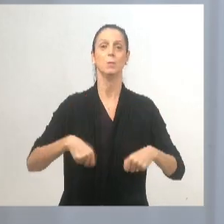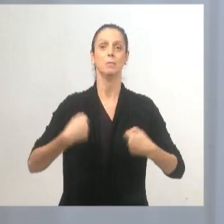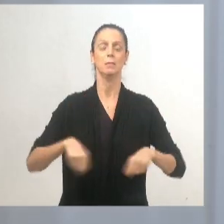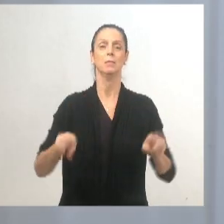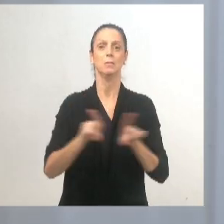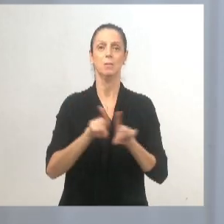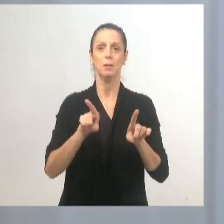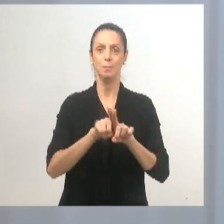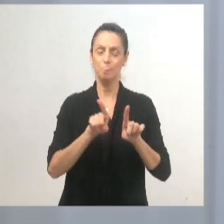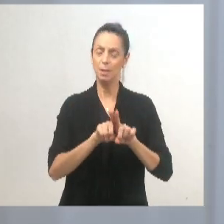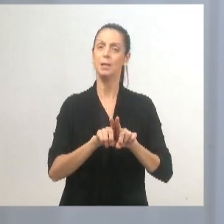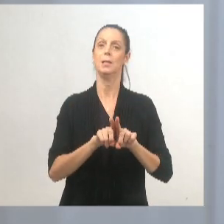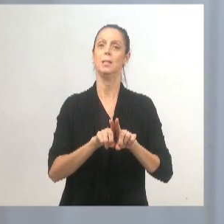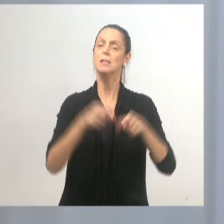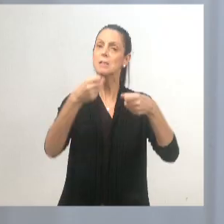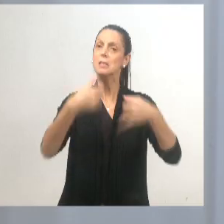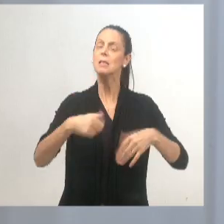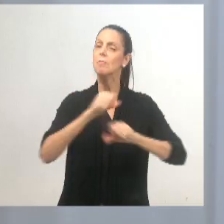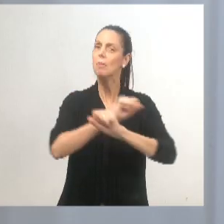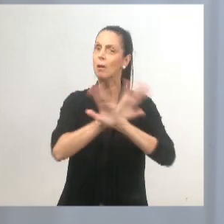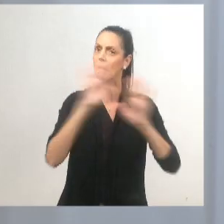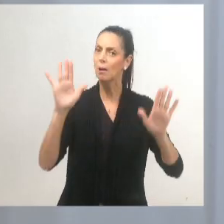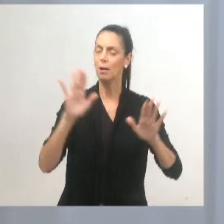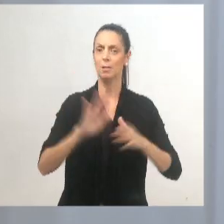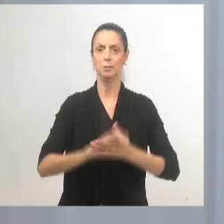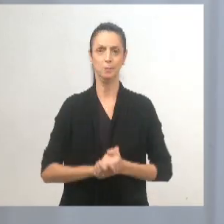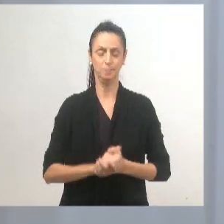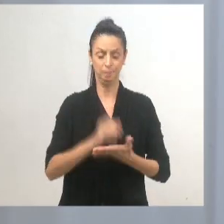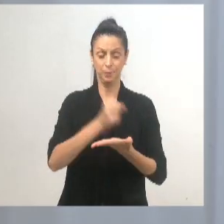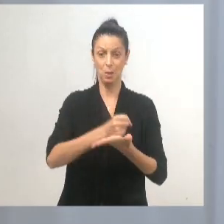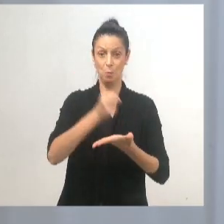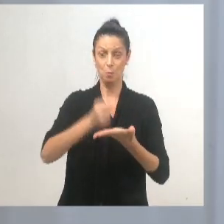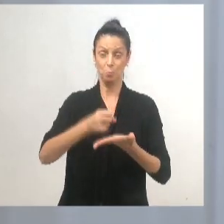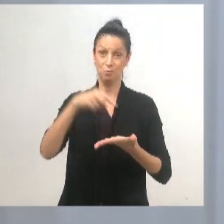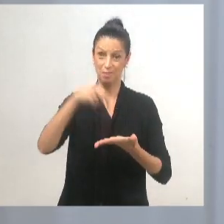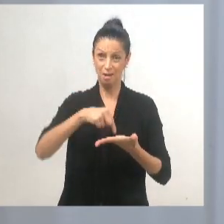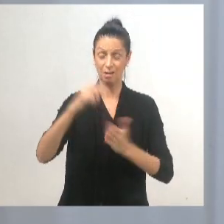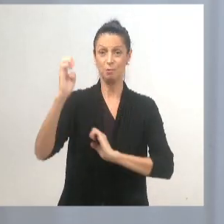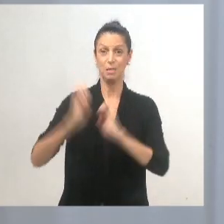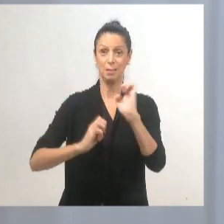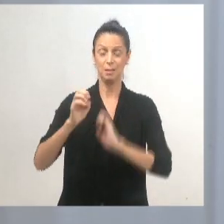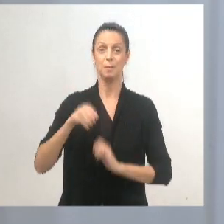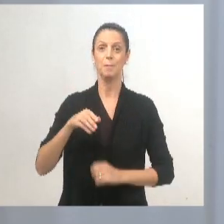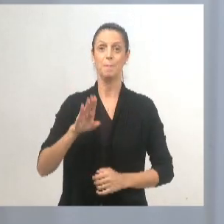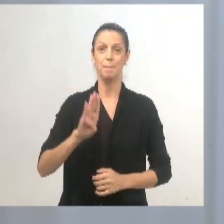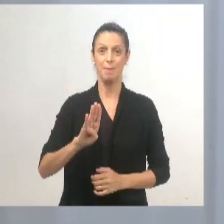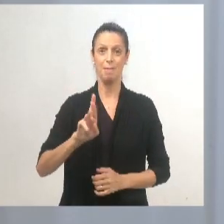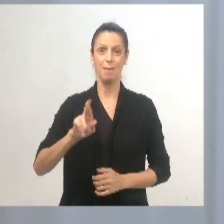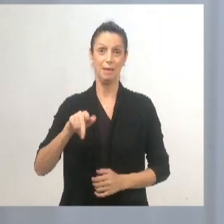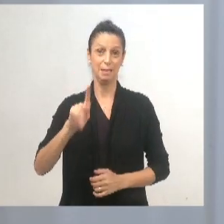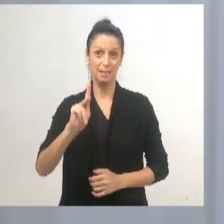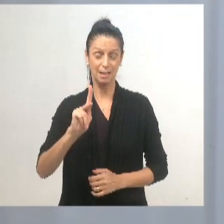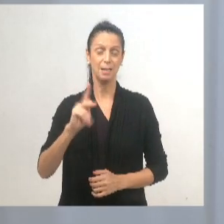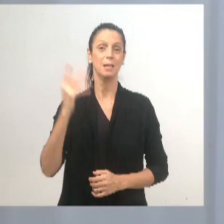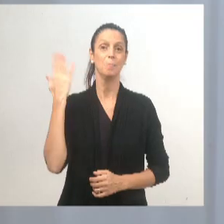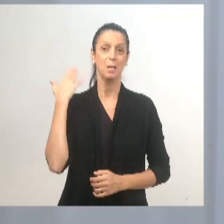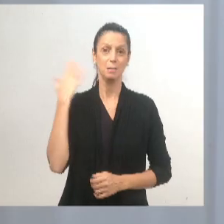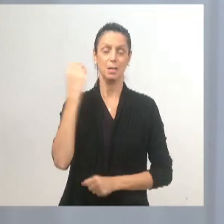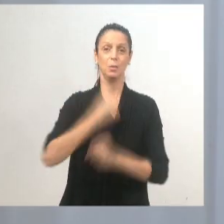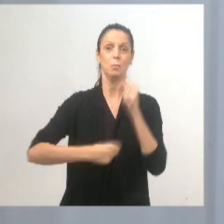pôr os pingos nos is. O contrato de concessão com a empresa BRK Ambiental foi firmado